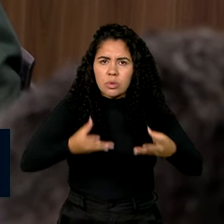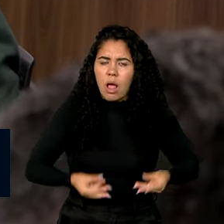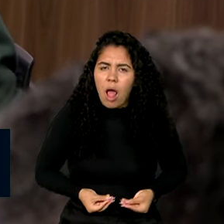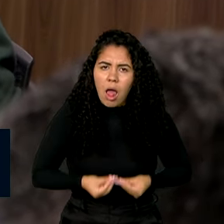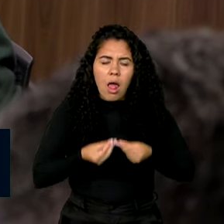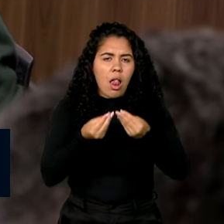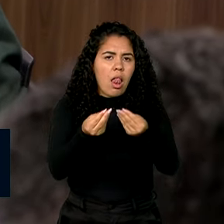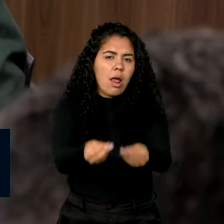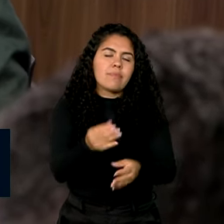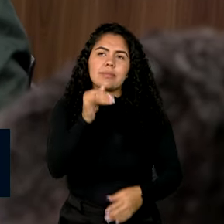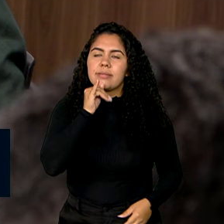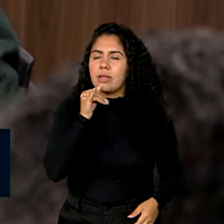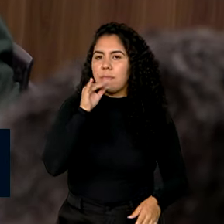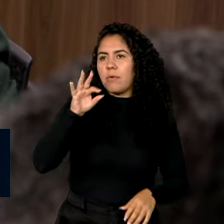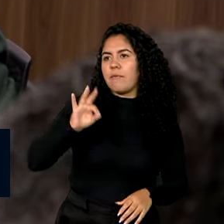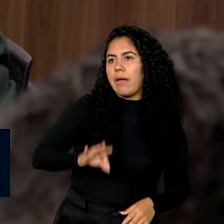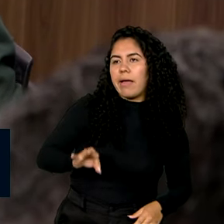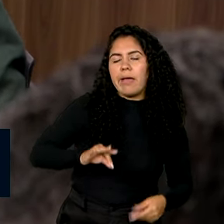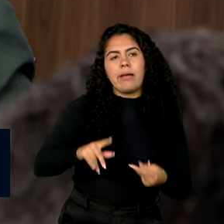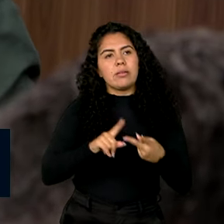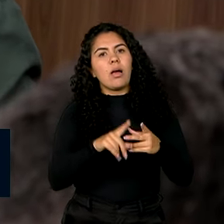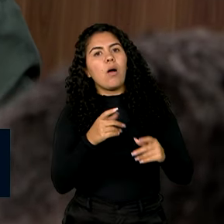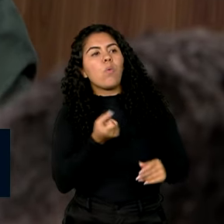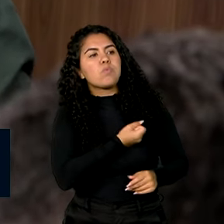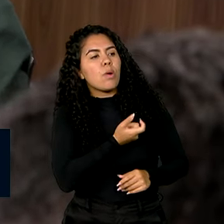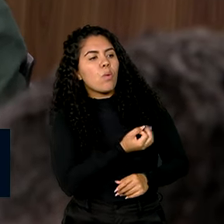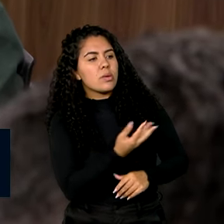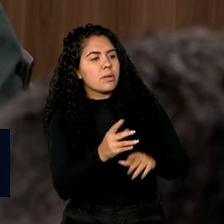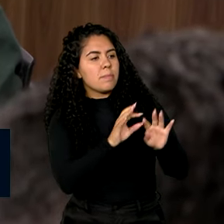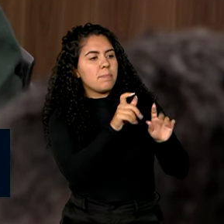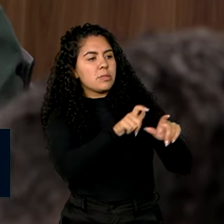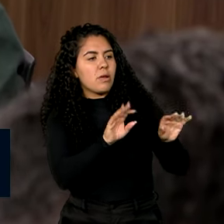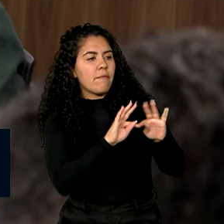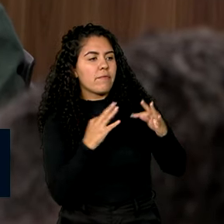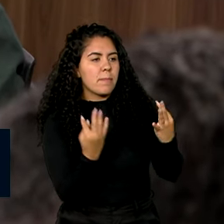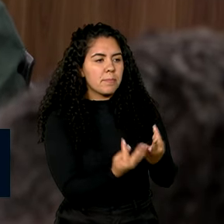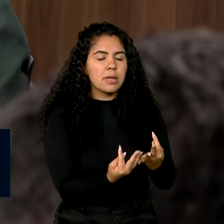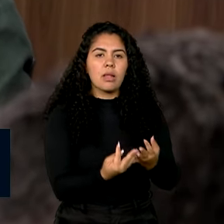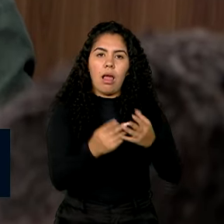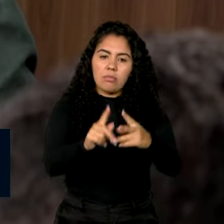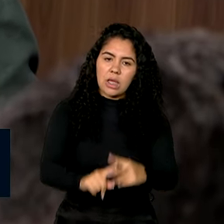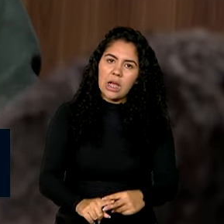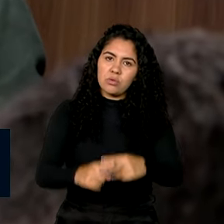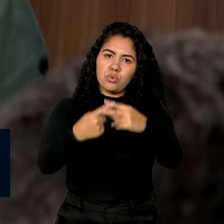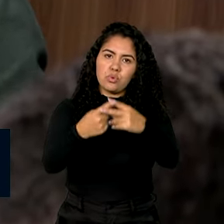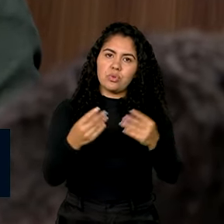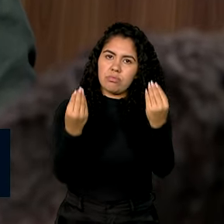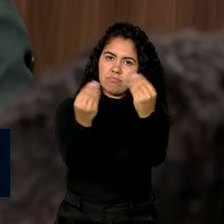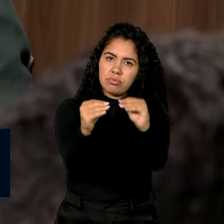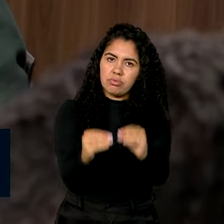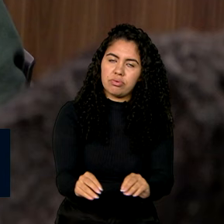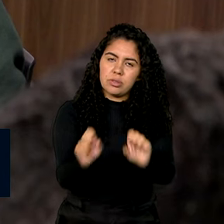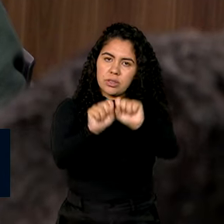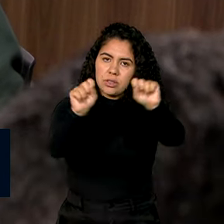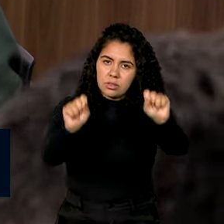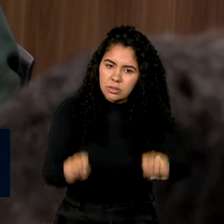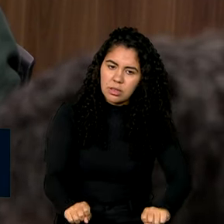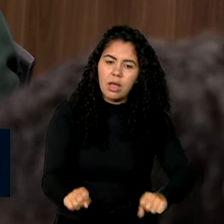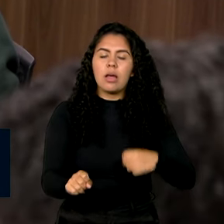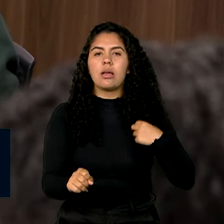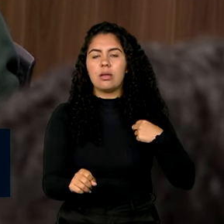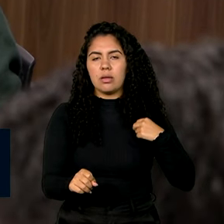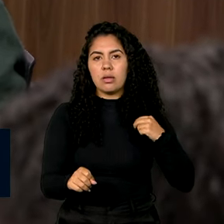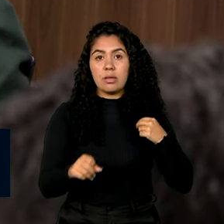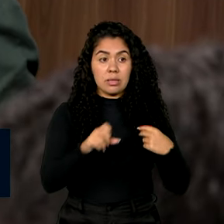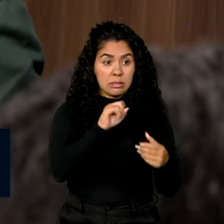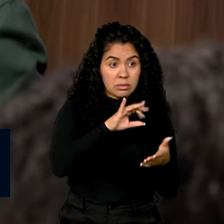familiar Renda quando tiver endereço e faz a atualização cadastral né Eh assim tanto para atualizar quanto para